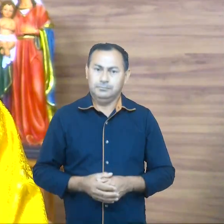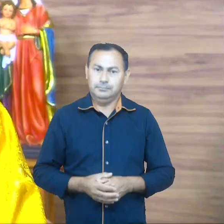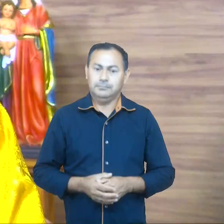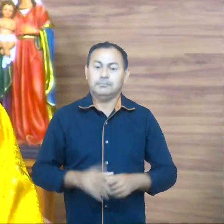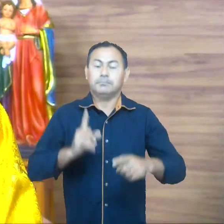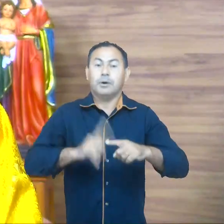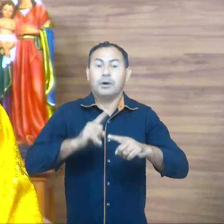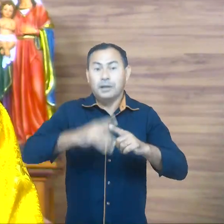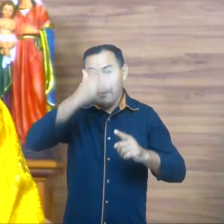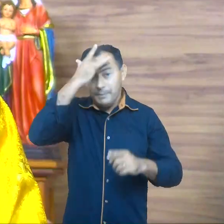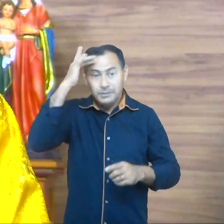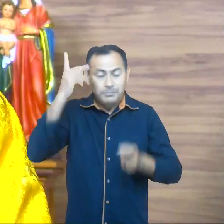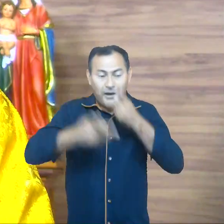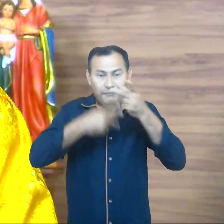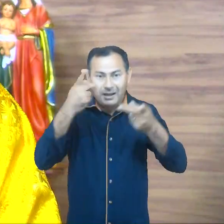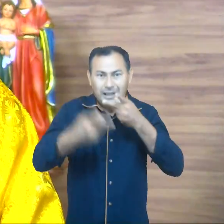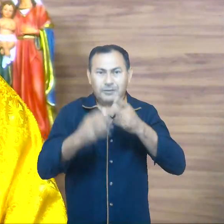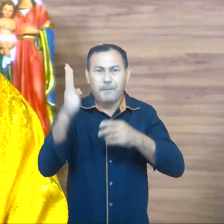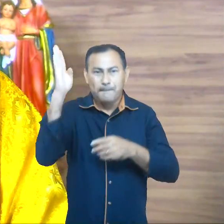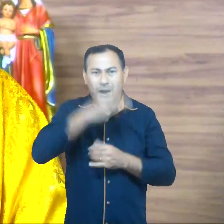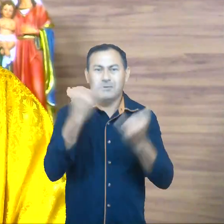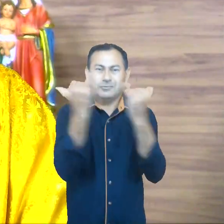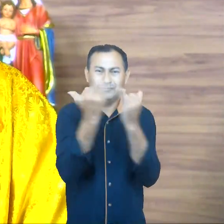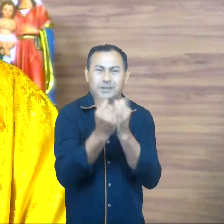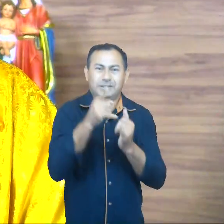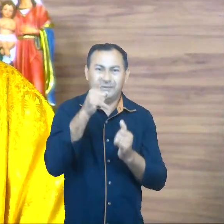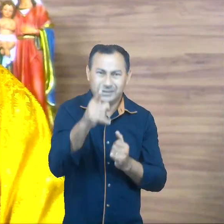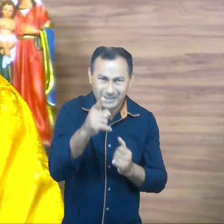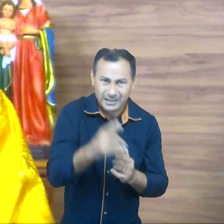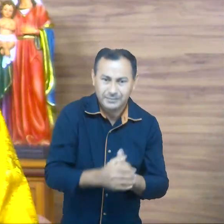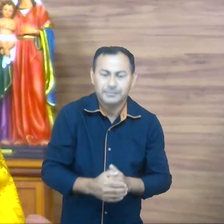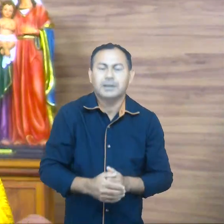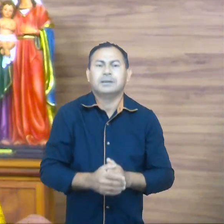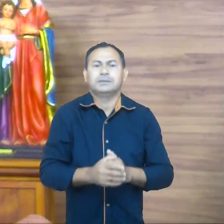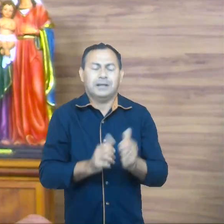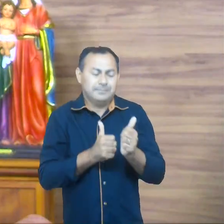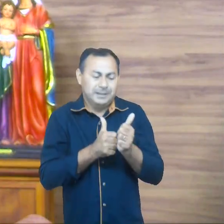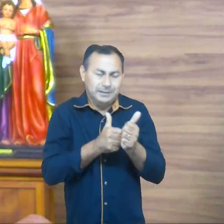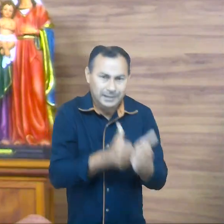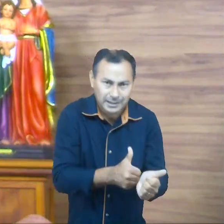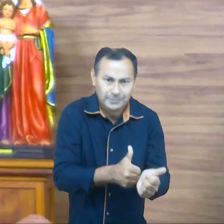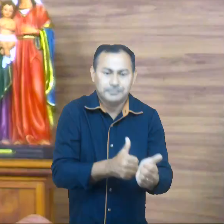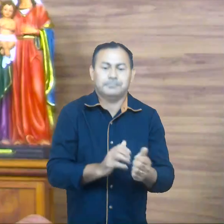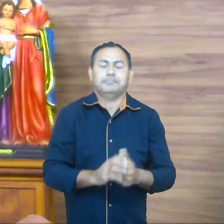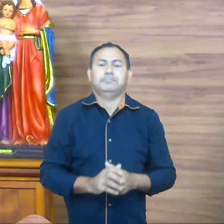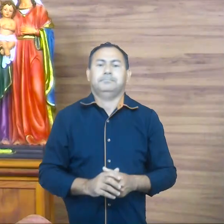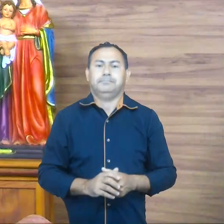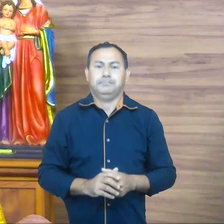Porque as pessoas já falaram mal de você, já te perseguiram.